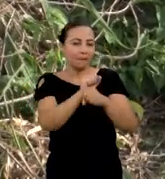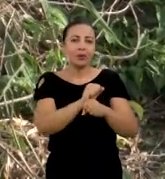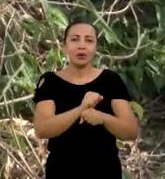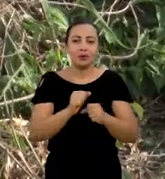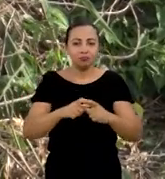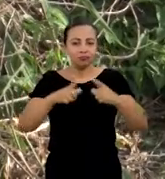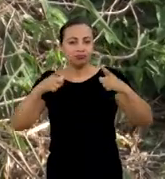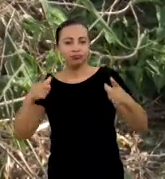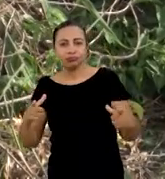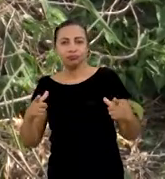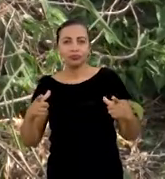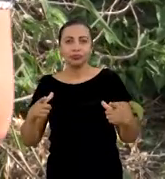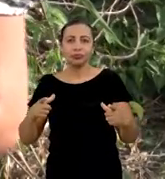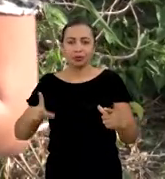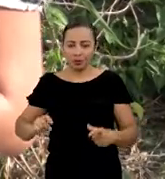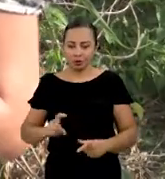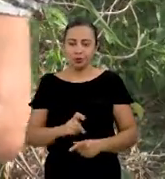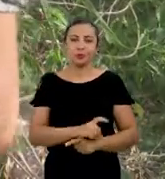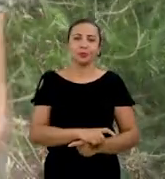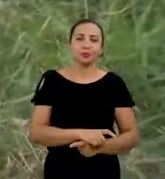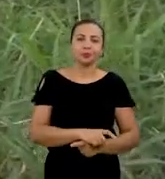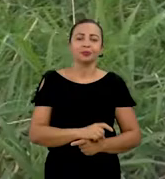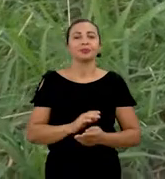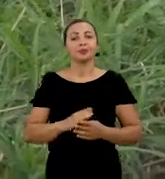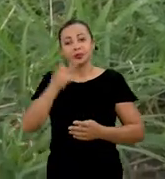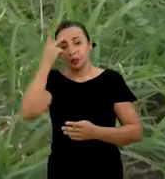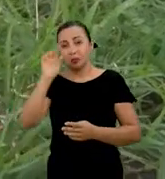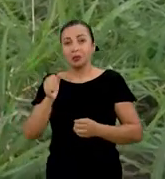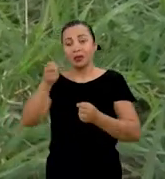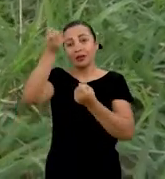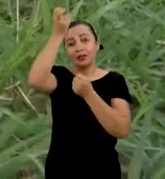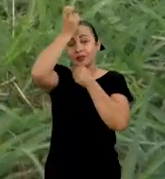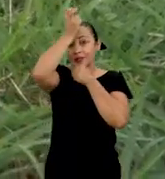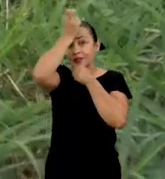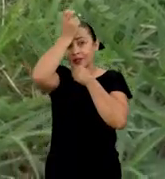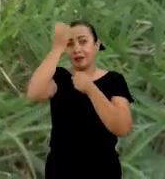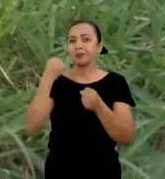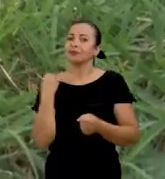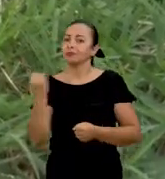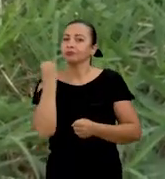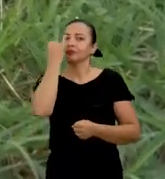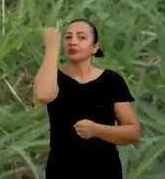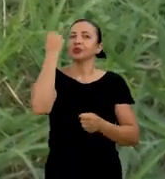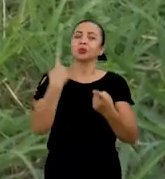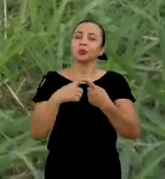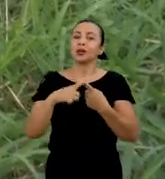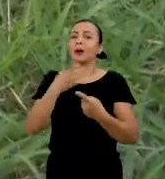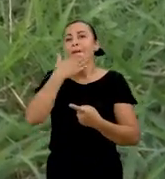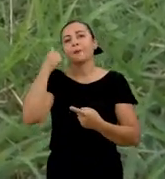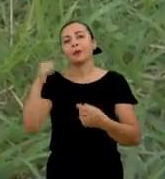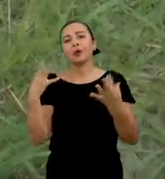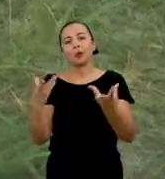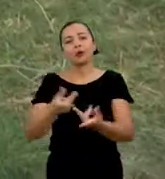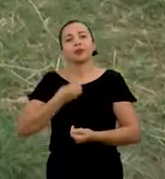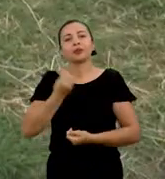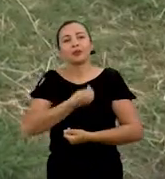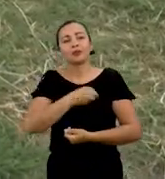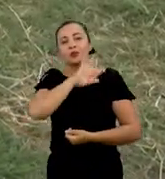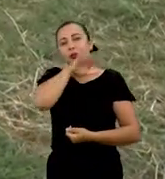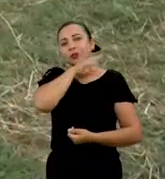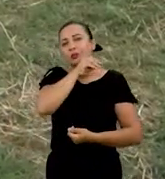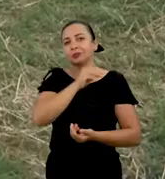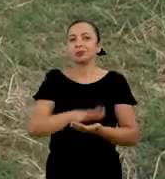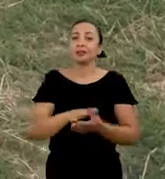desses desses desses organismos para as escadas isso é extremamente importante porque melhora a qualidade de vida dos animais Oi